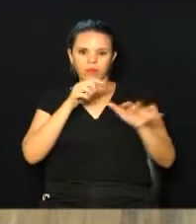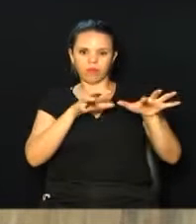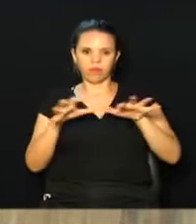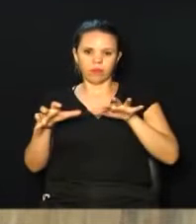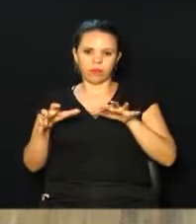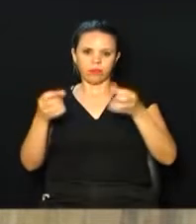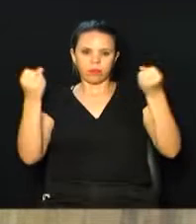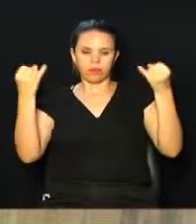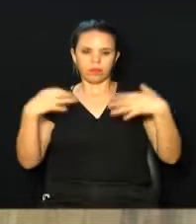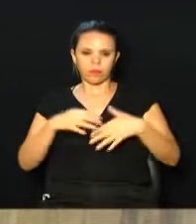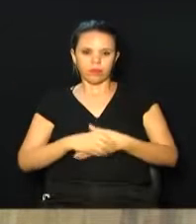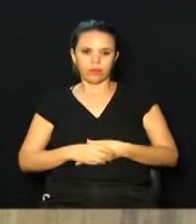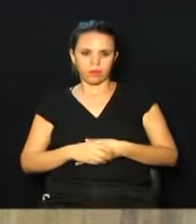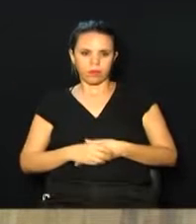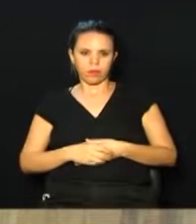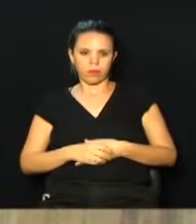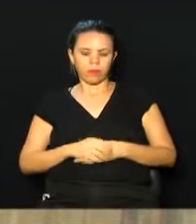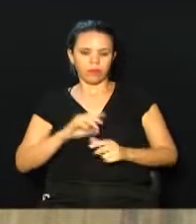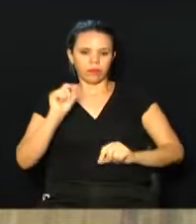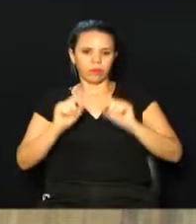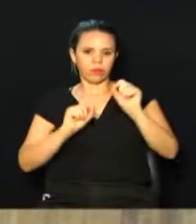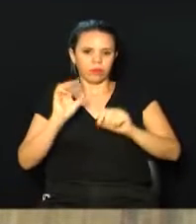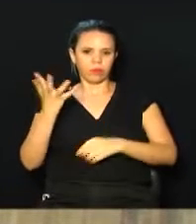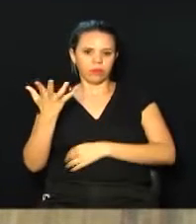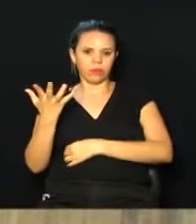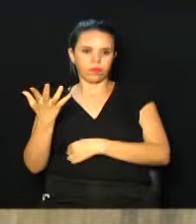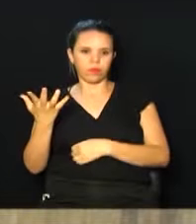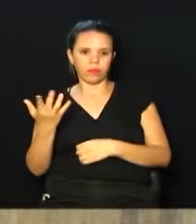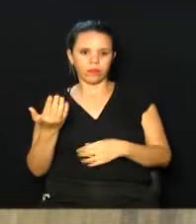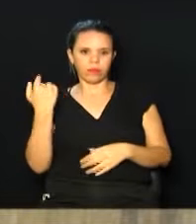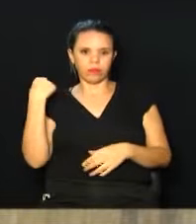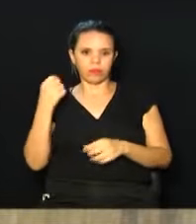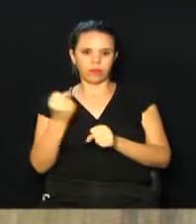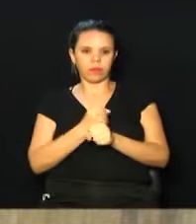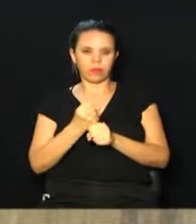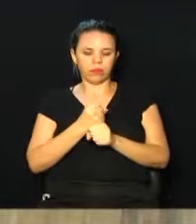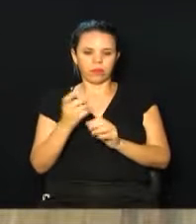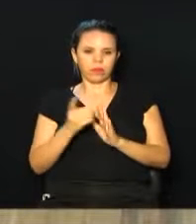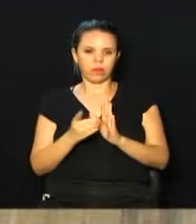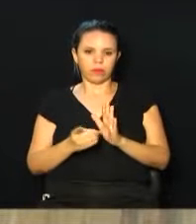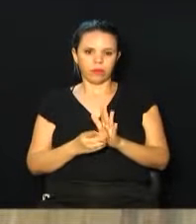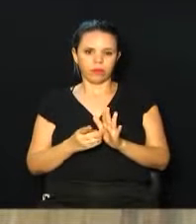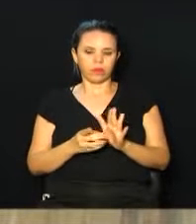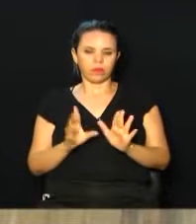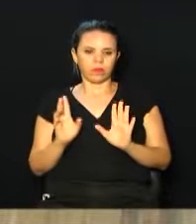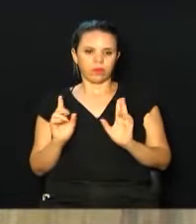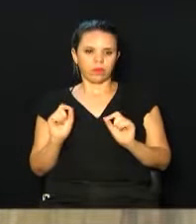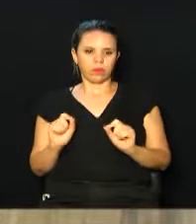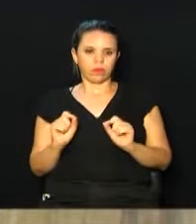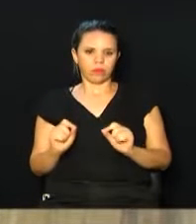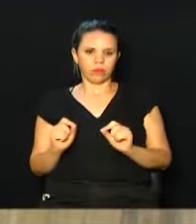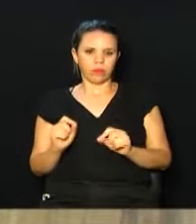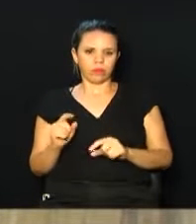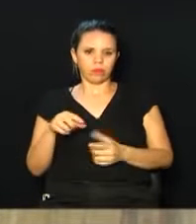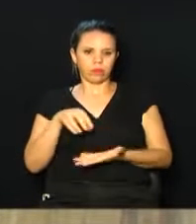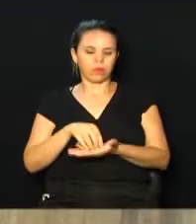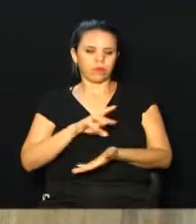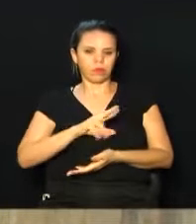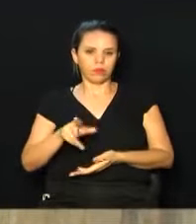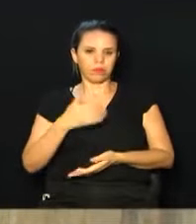o senhor explicasse o que aconteceu nessa última década em especial, que aquele equipamento já não